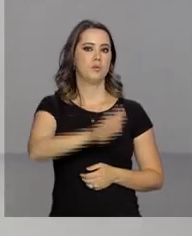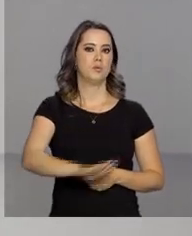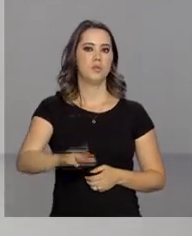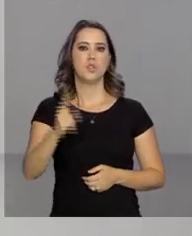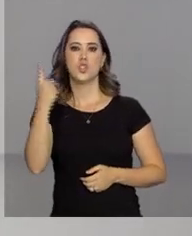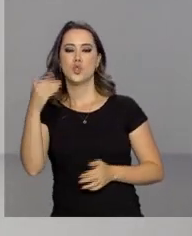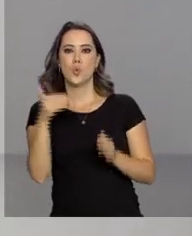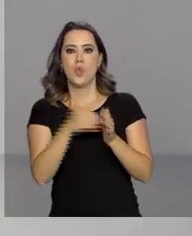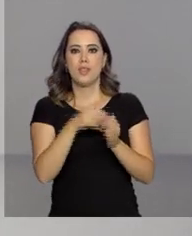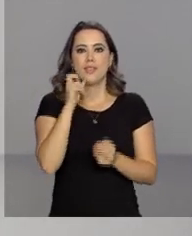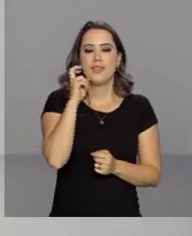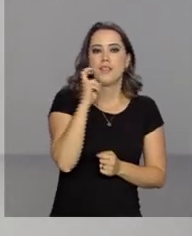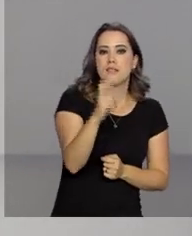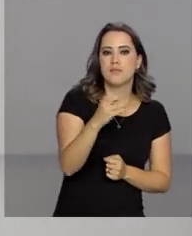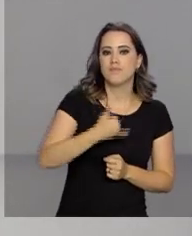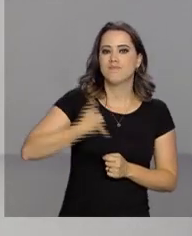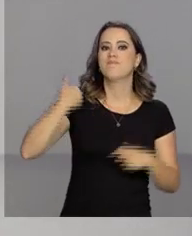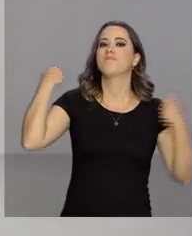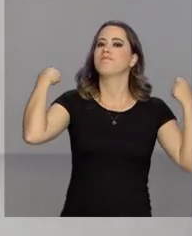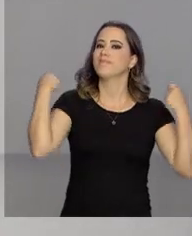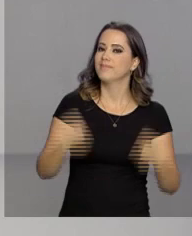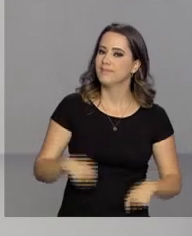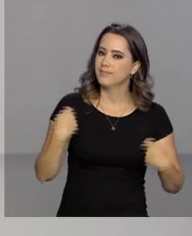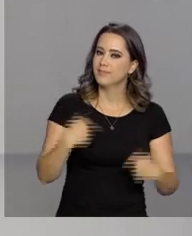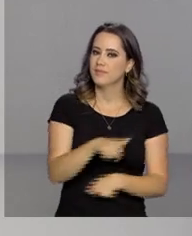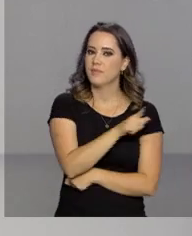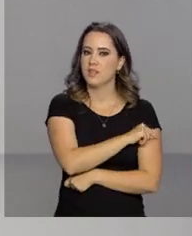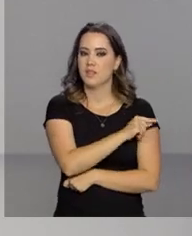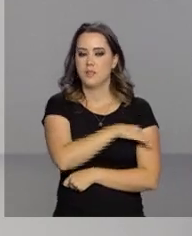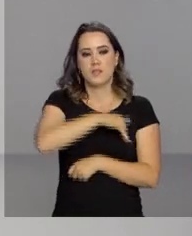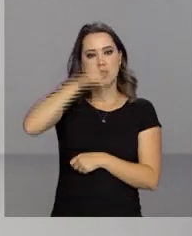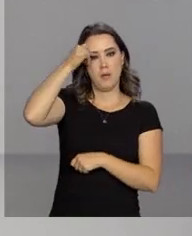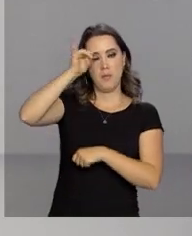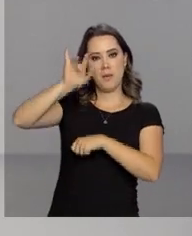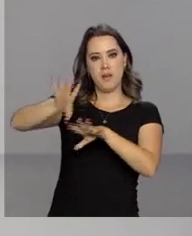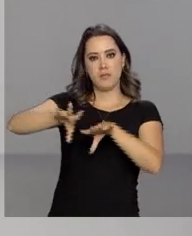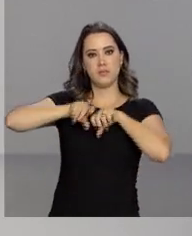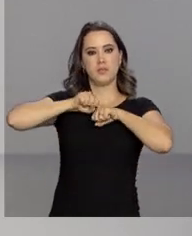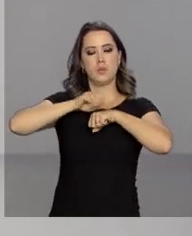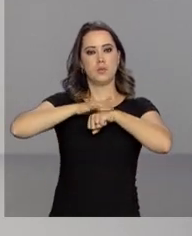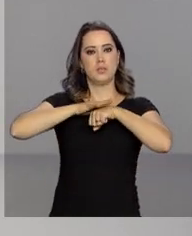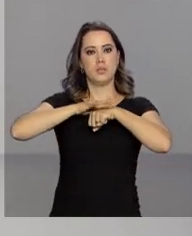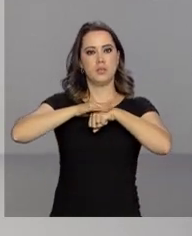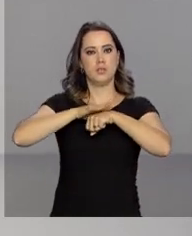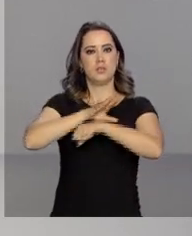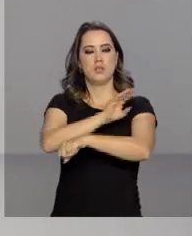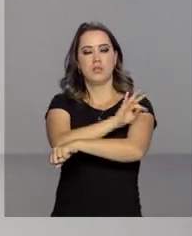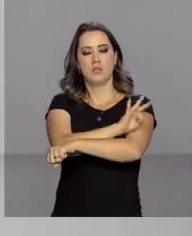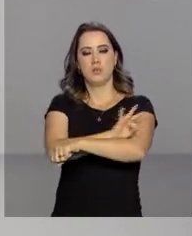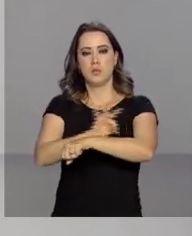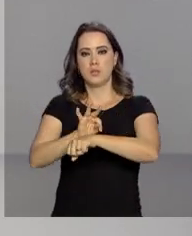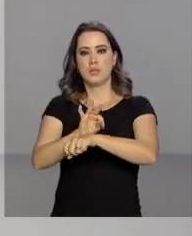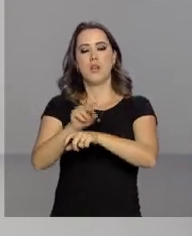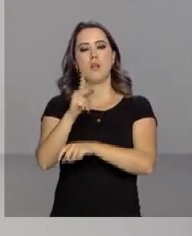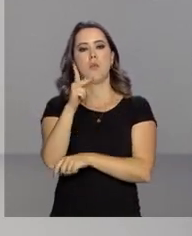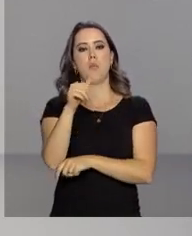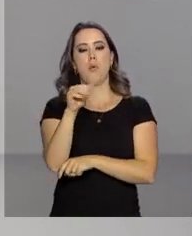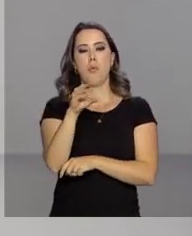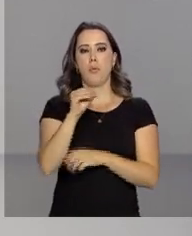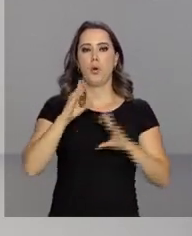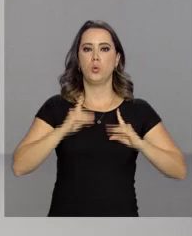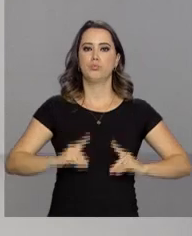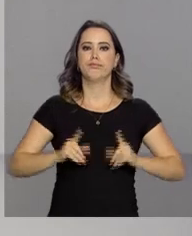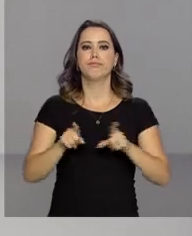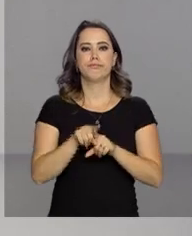idade de 1 a 5 anos devem se vacinar contra o sarampo ea poliomielite até o dia 31 de agosto e amanhã sábado